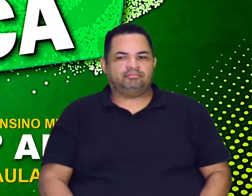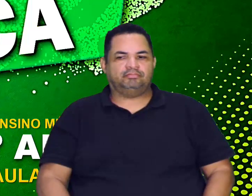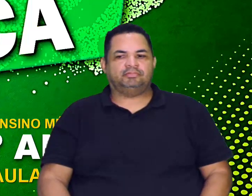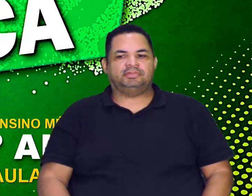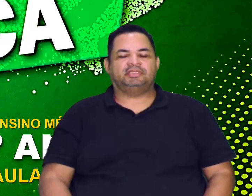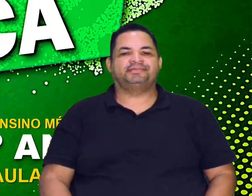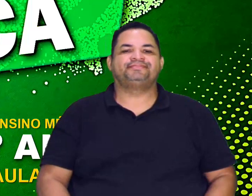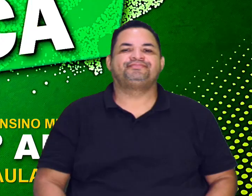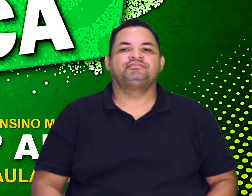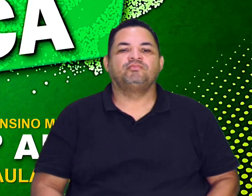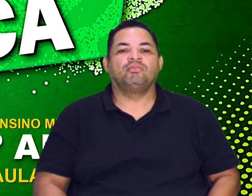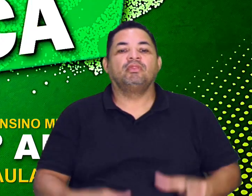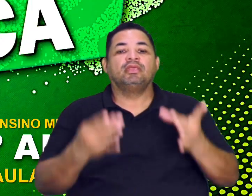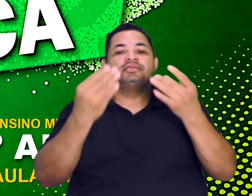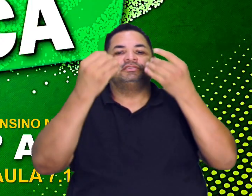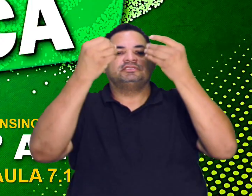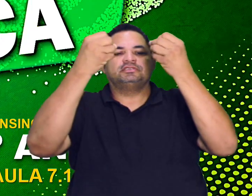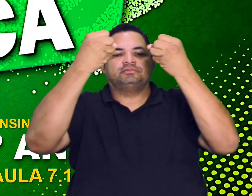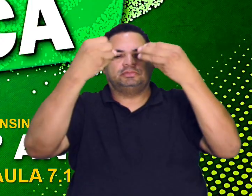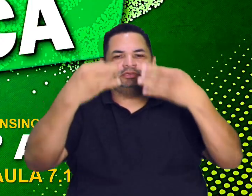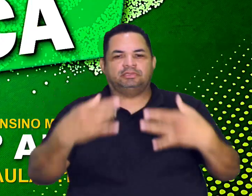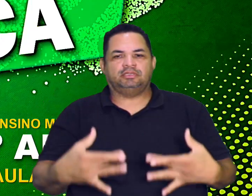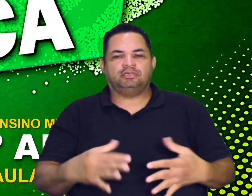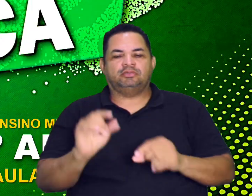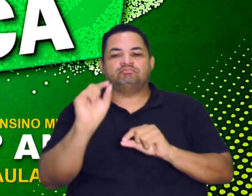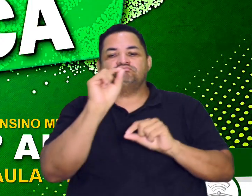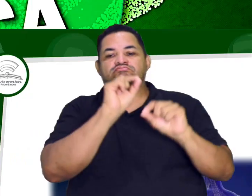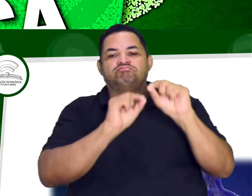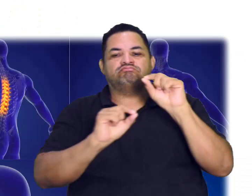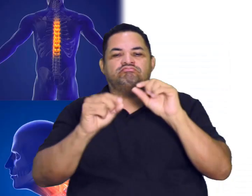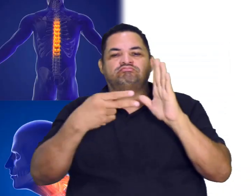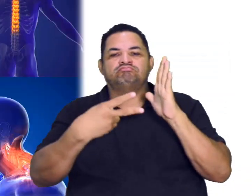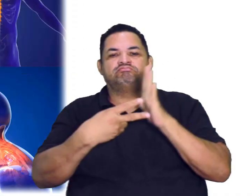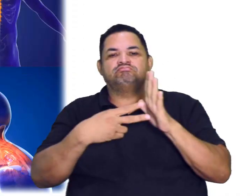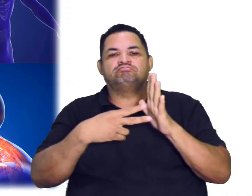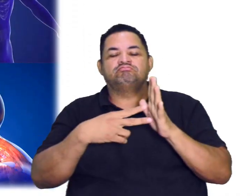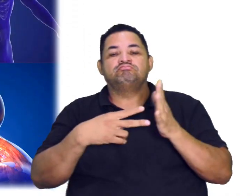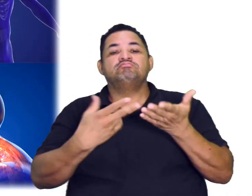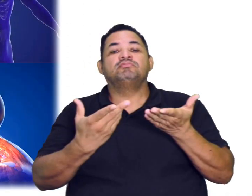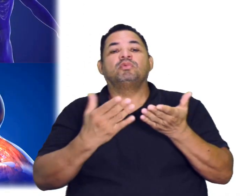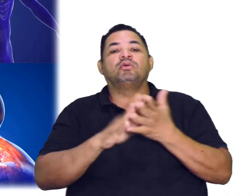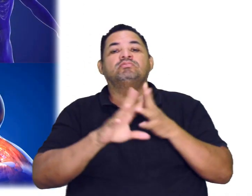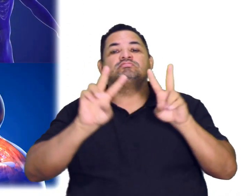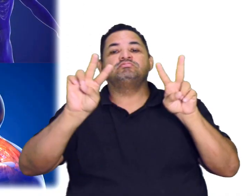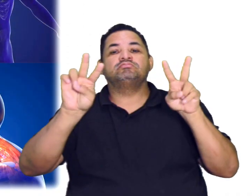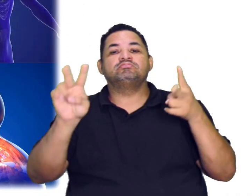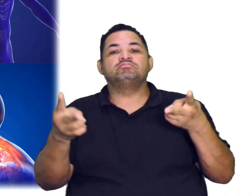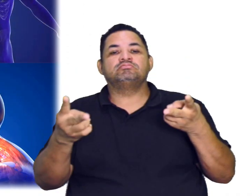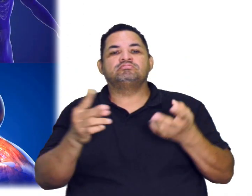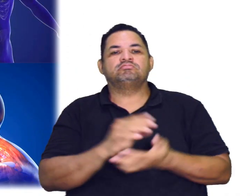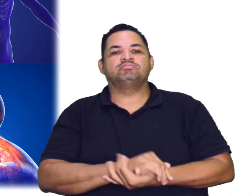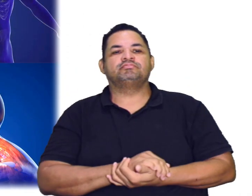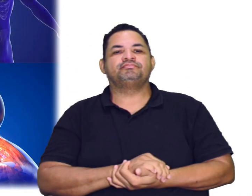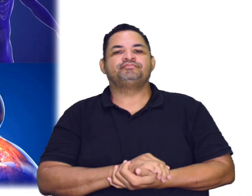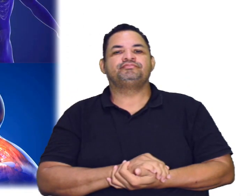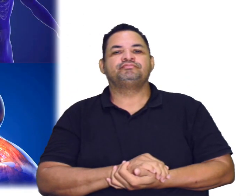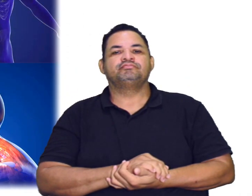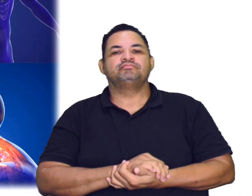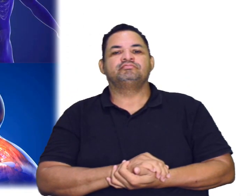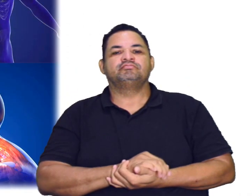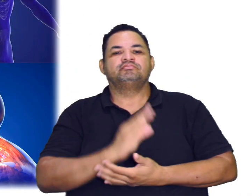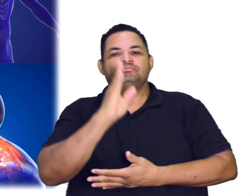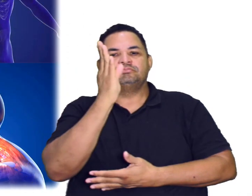aula de número 7 fala sobre o que, Prof. Iris? Ela fala aí a respeito, taranana, olha só,